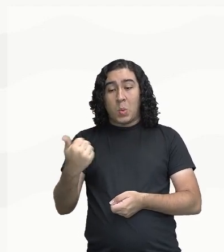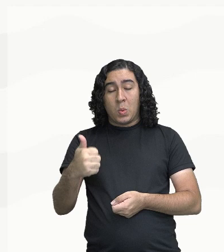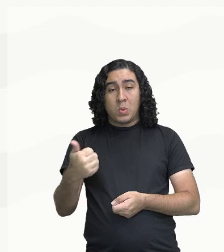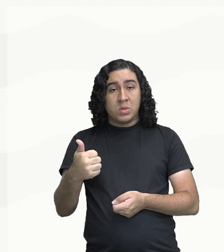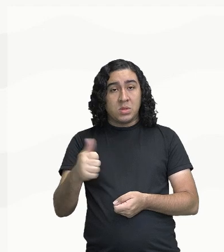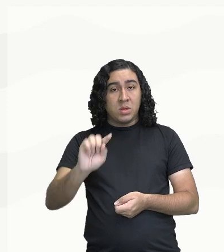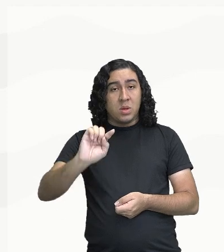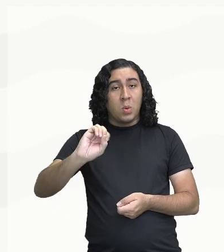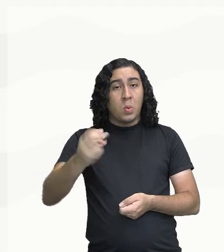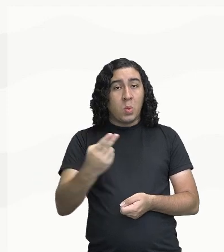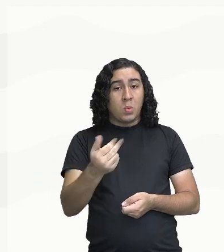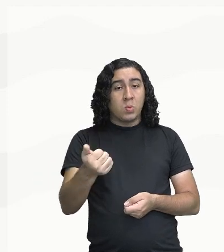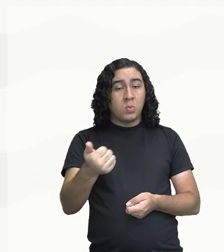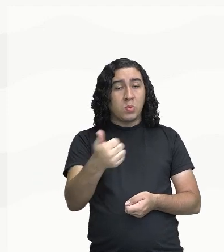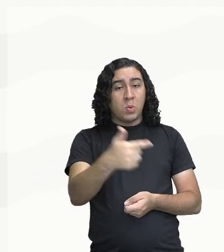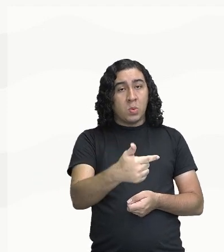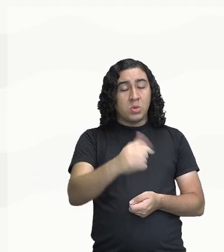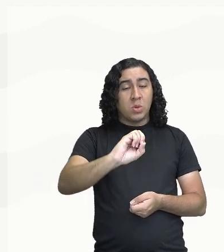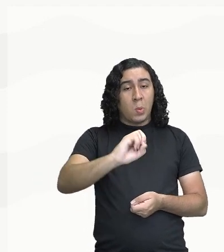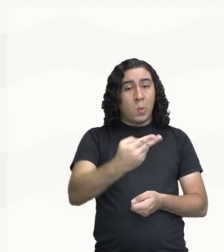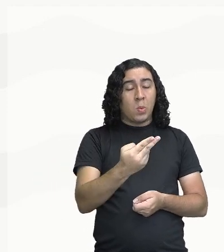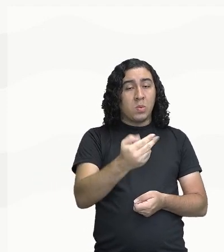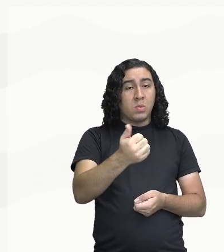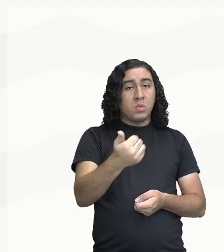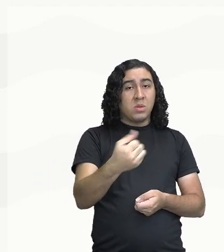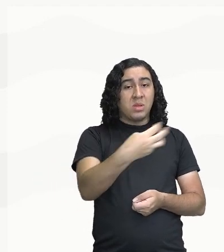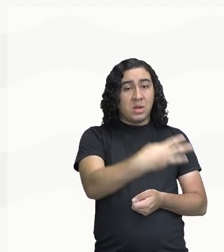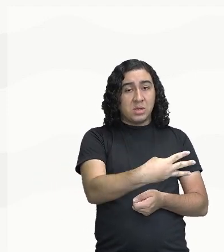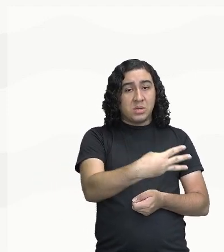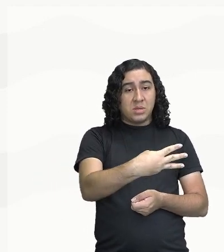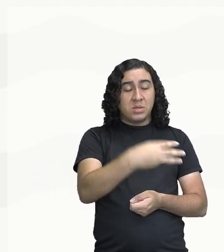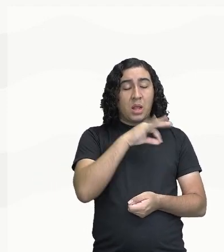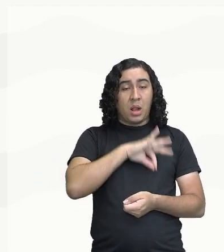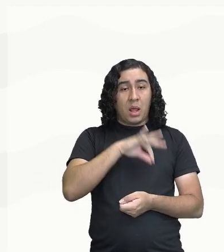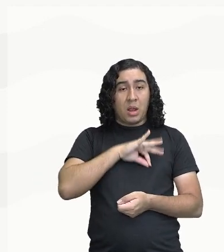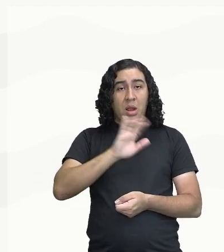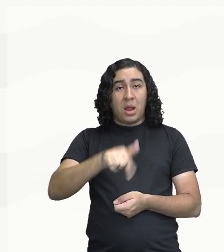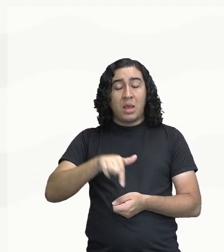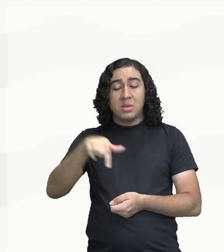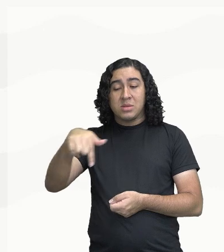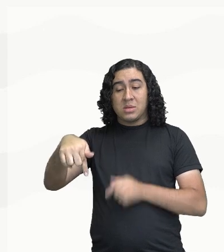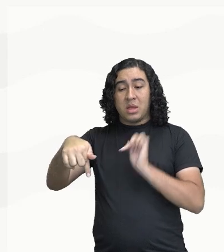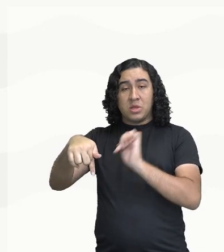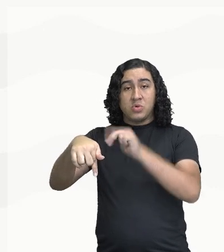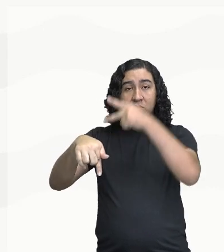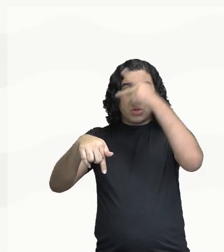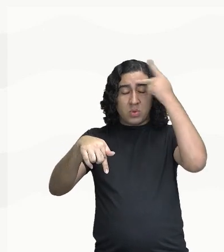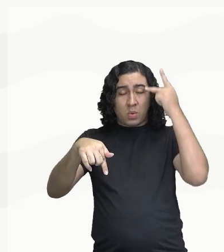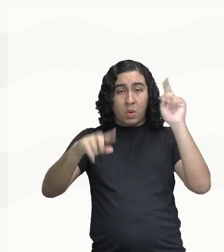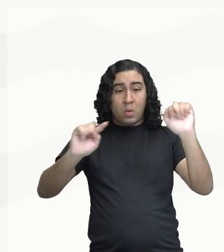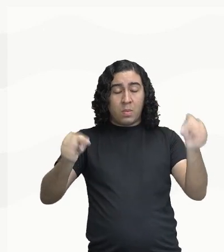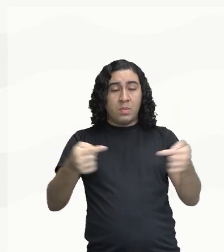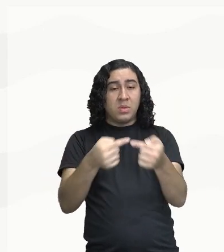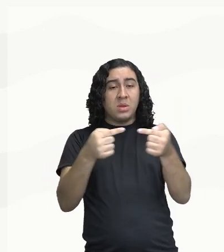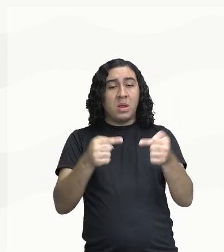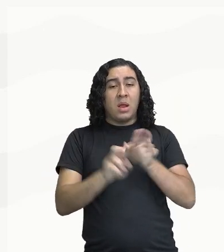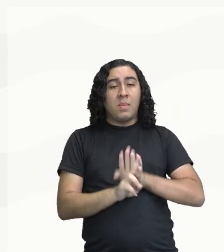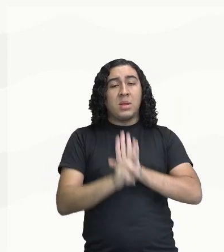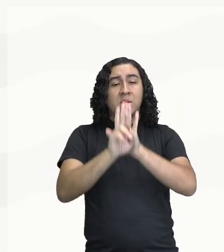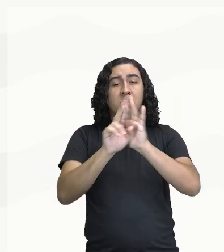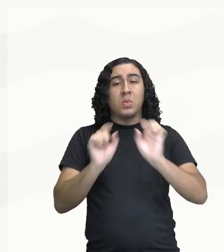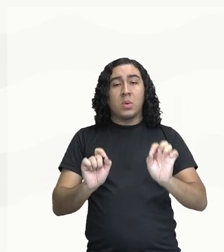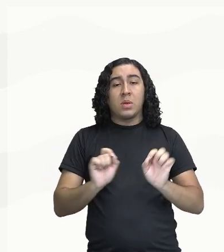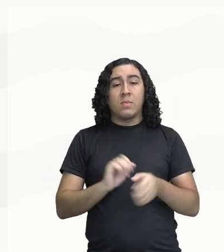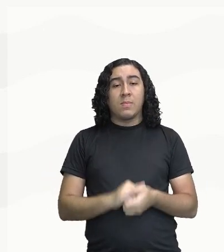12 ou 13 salários mínimos são 7 pessoas. E representa o